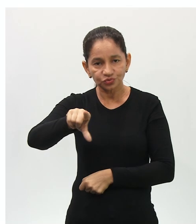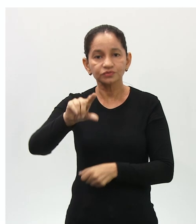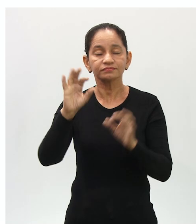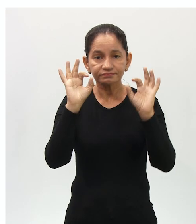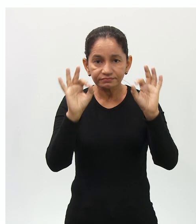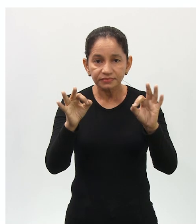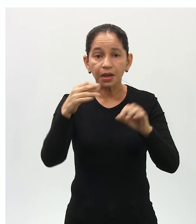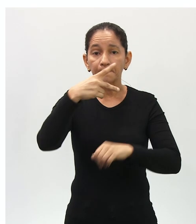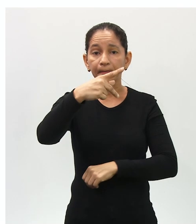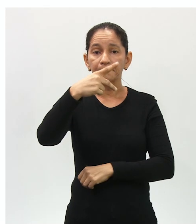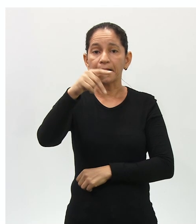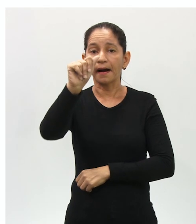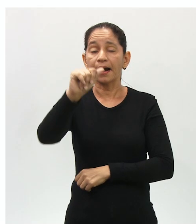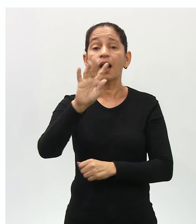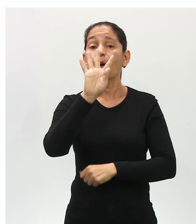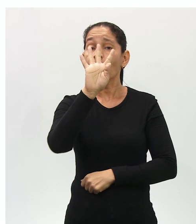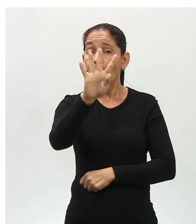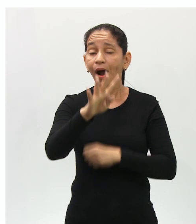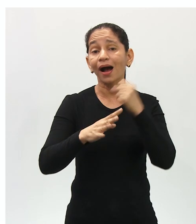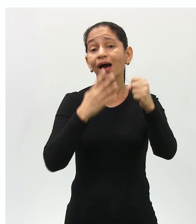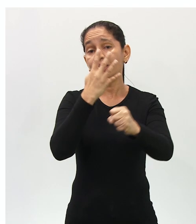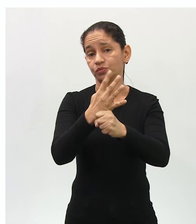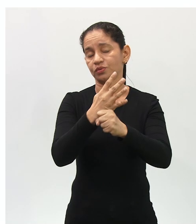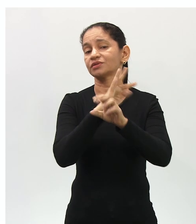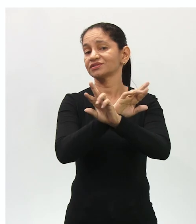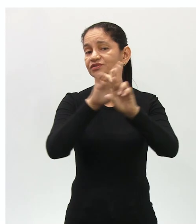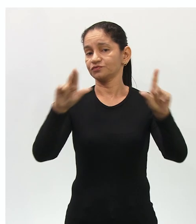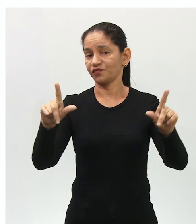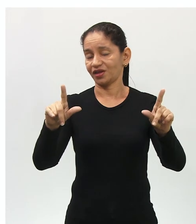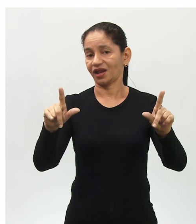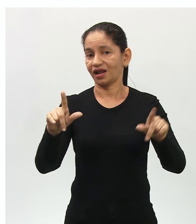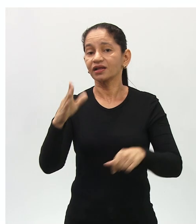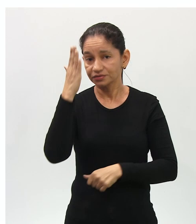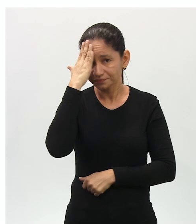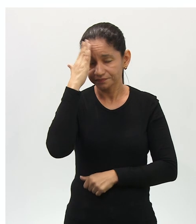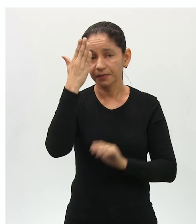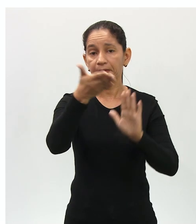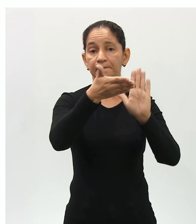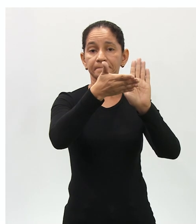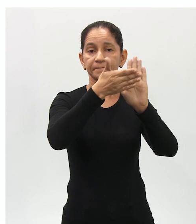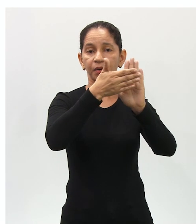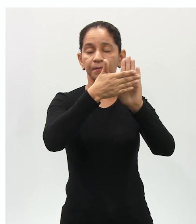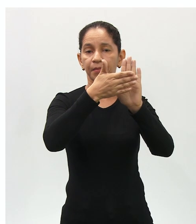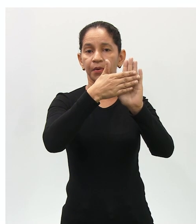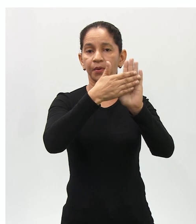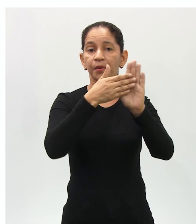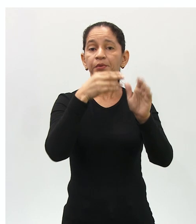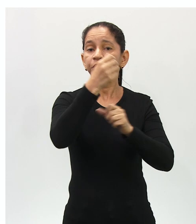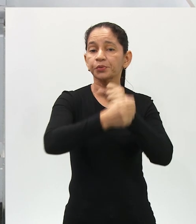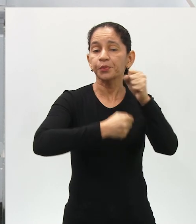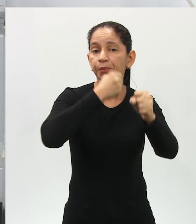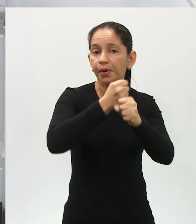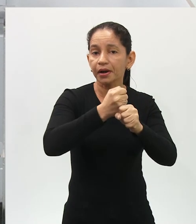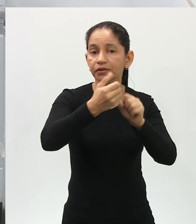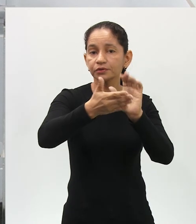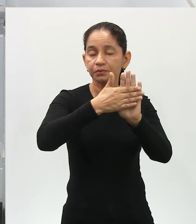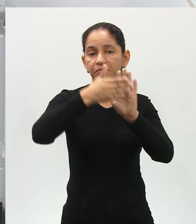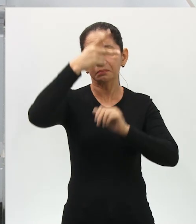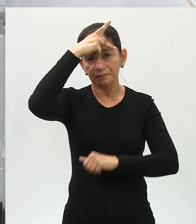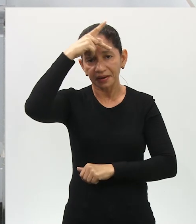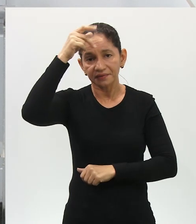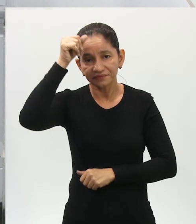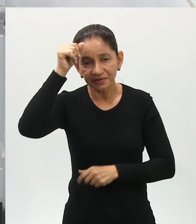o PPA, ele tem vigência de 4 anos. O PPA, ele é apresentado a proposta no primeiro ano do mandato